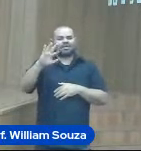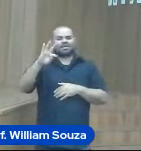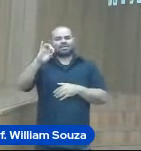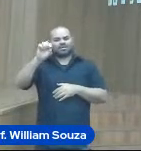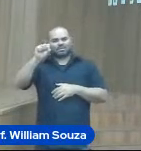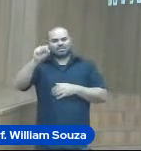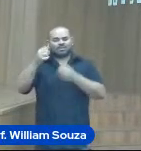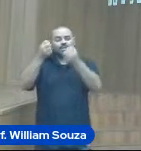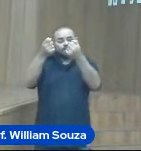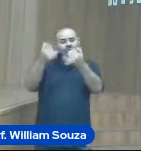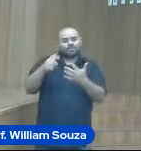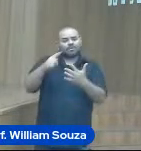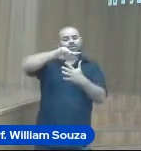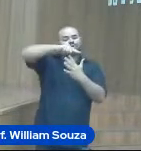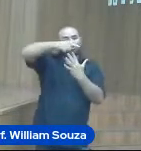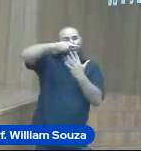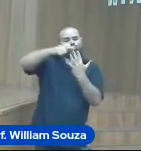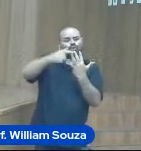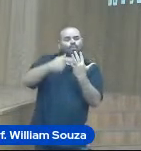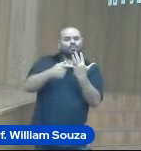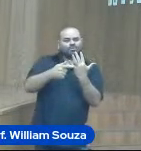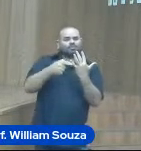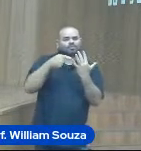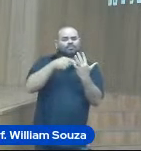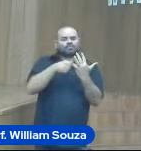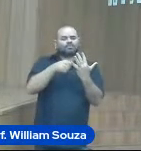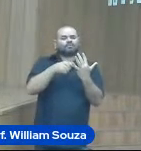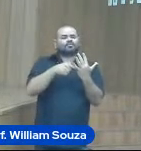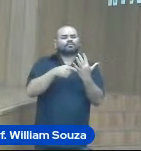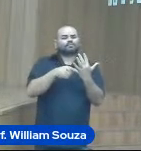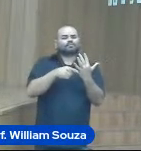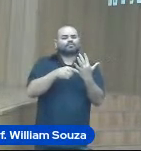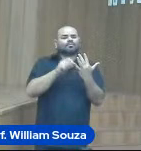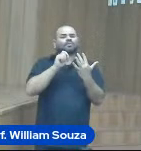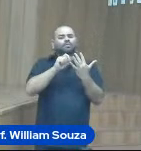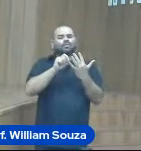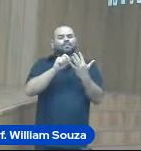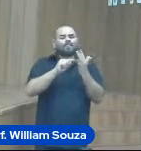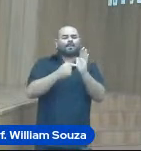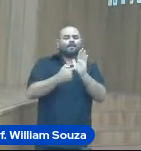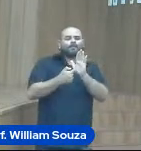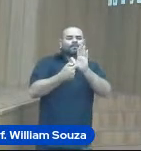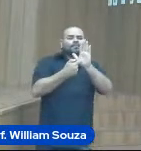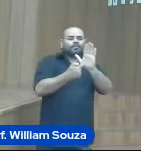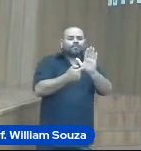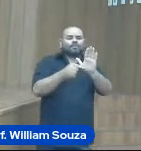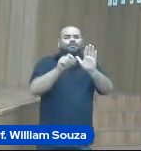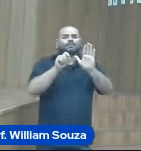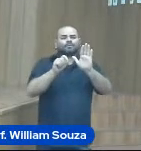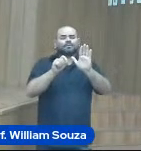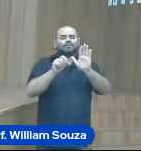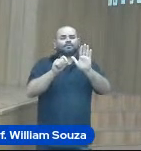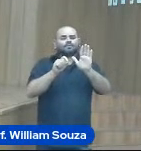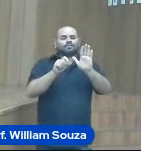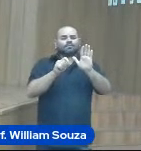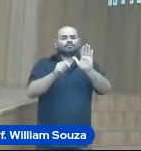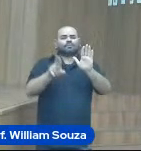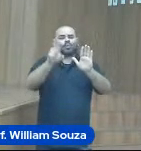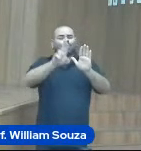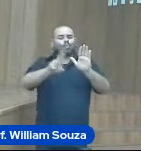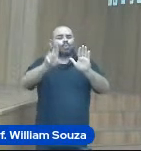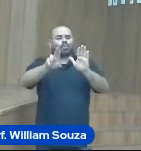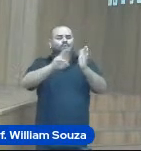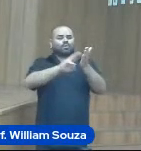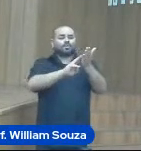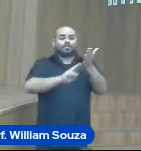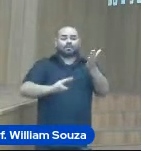Ele usa a geometria para uma abordagem segundo esse método que ele estava